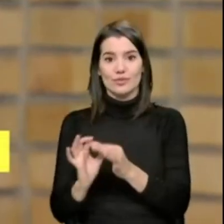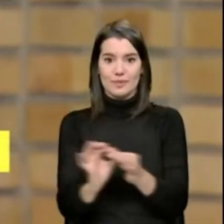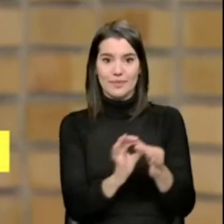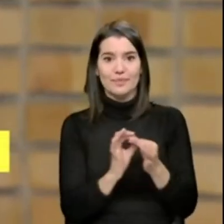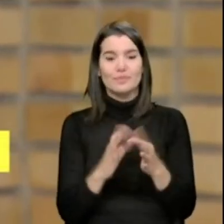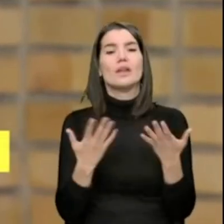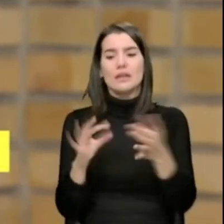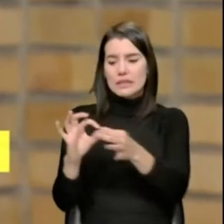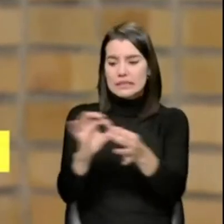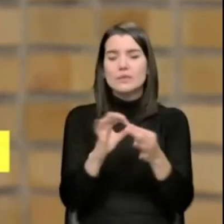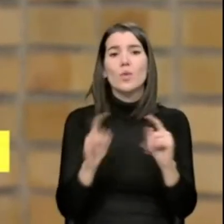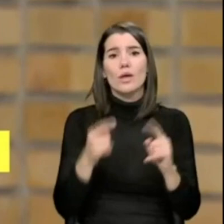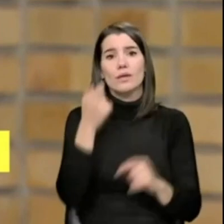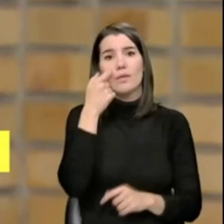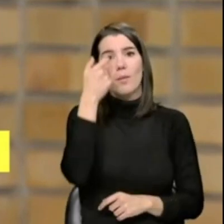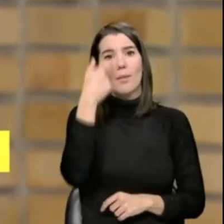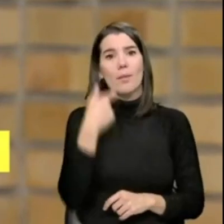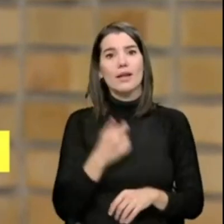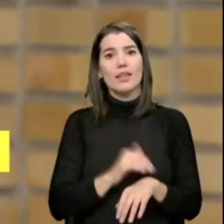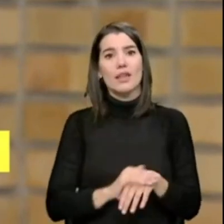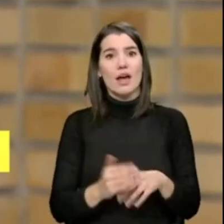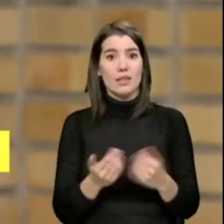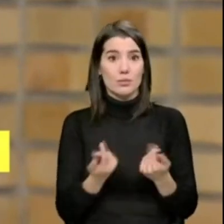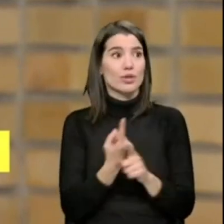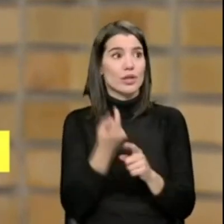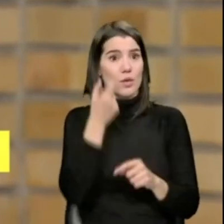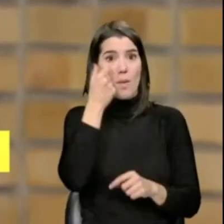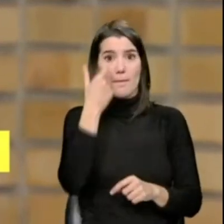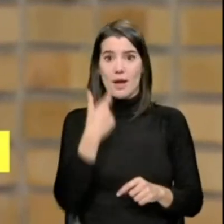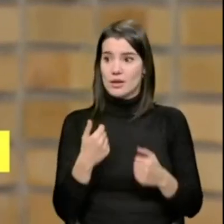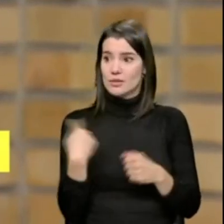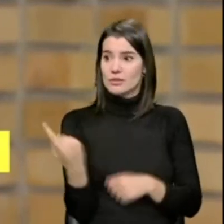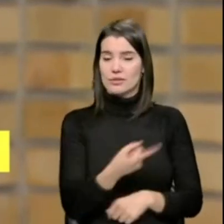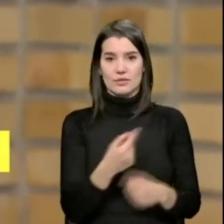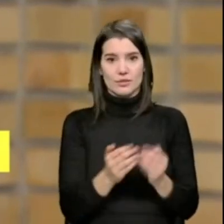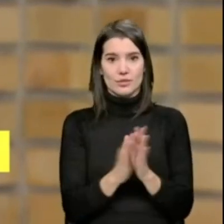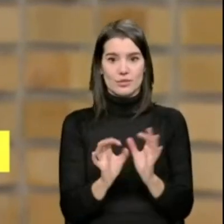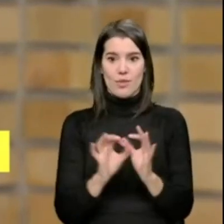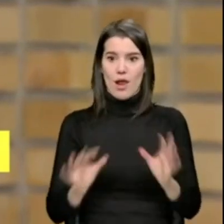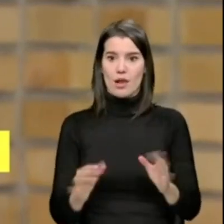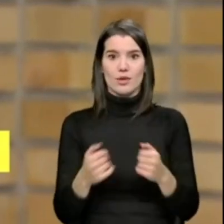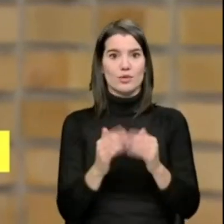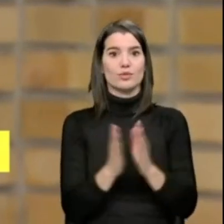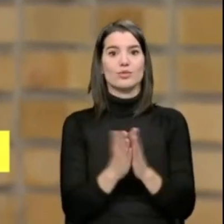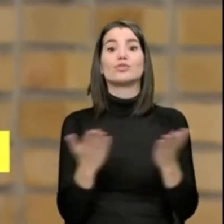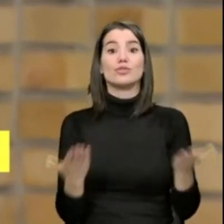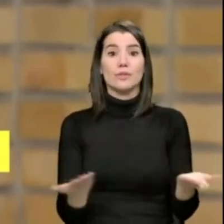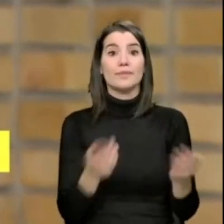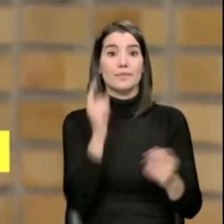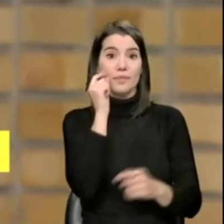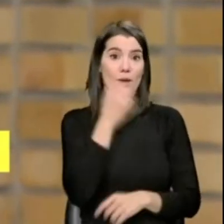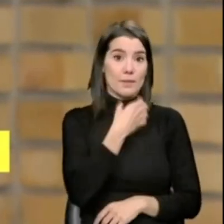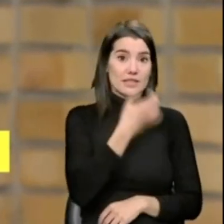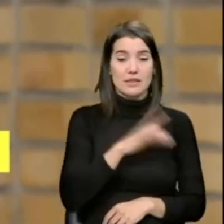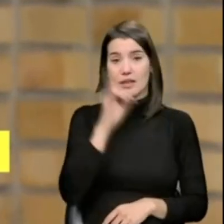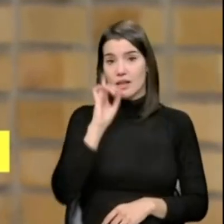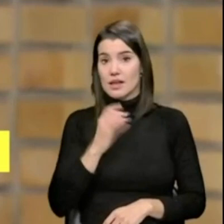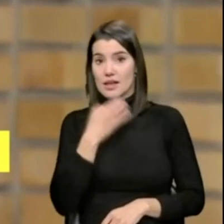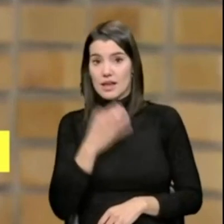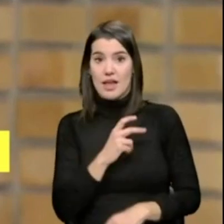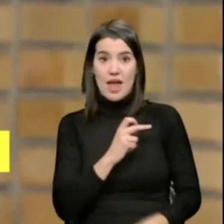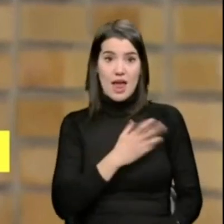a humanidade. Nós somos todos humanos, viemos todos de Adão e Eva, e nisto estamos todos de